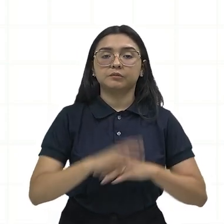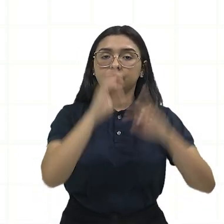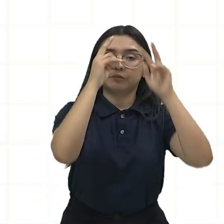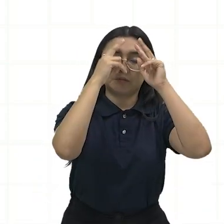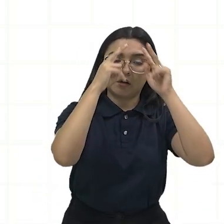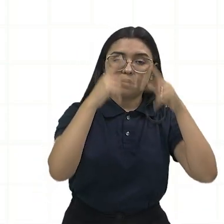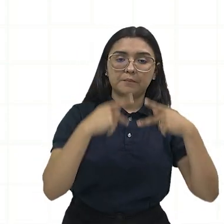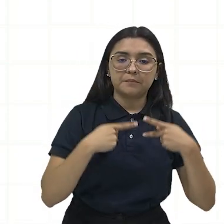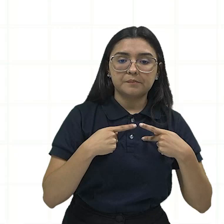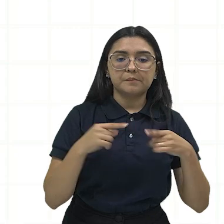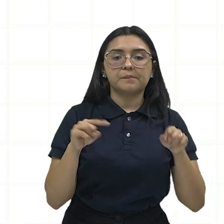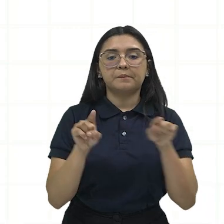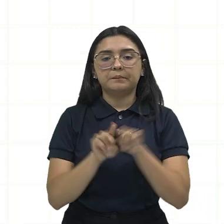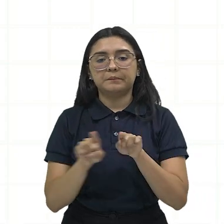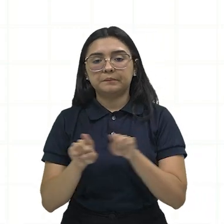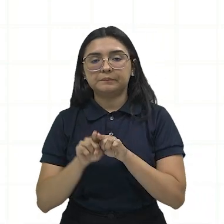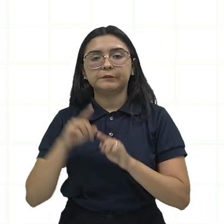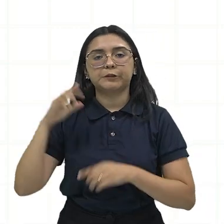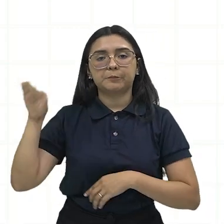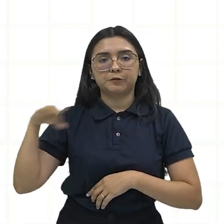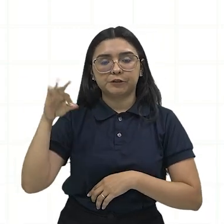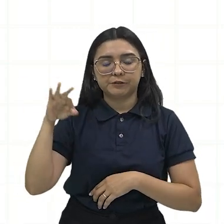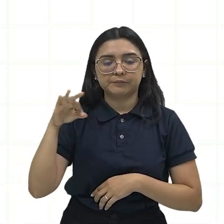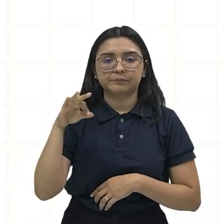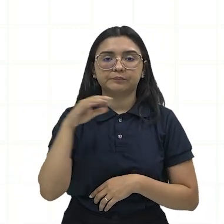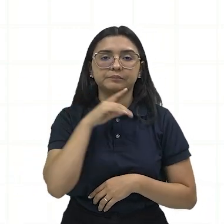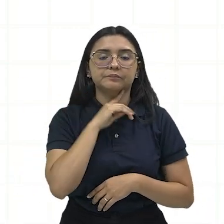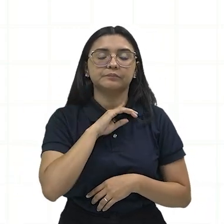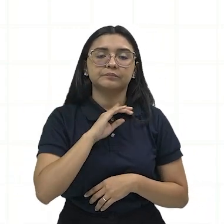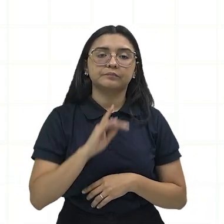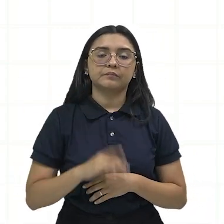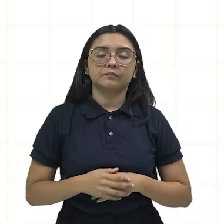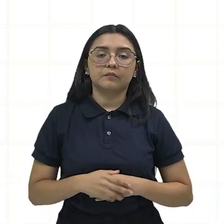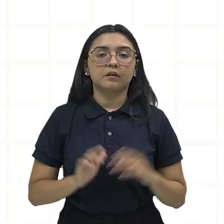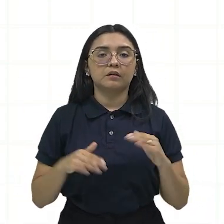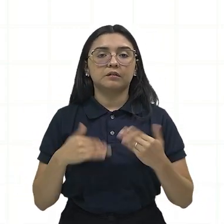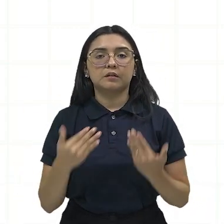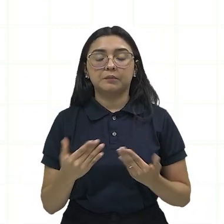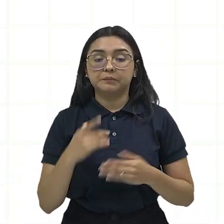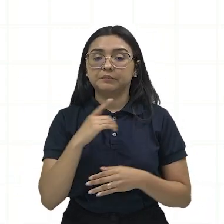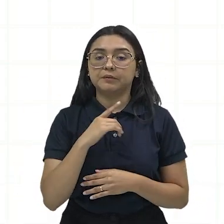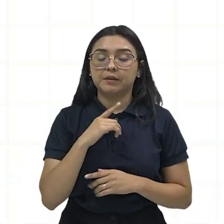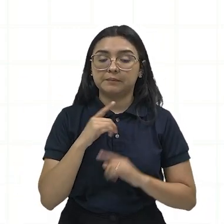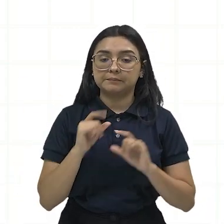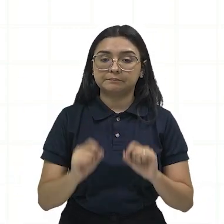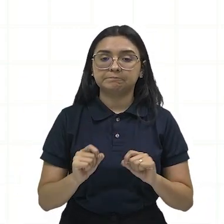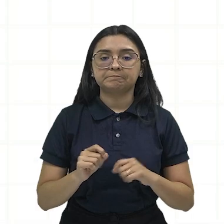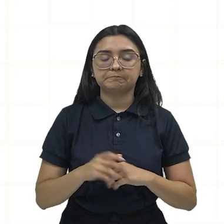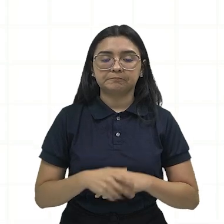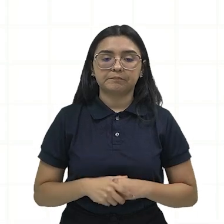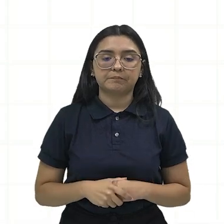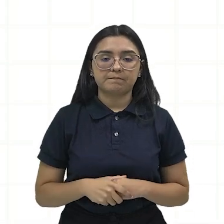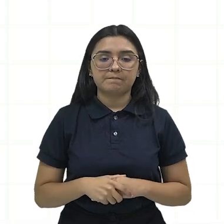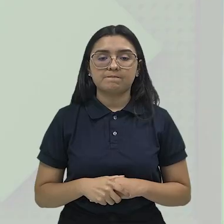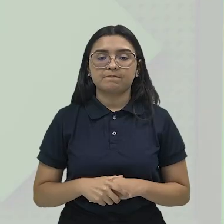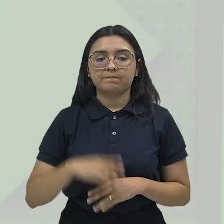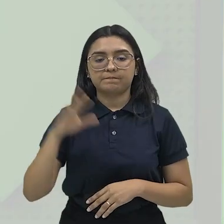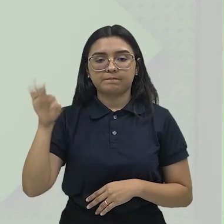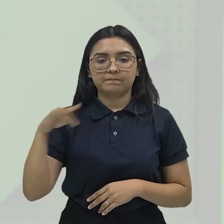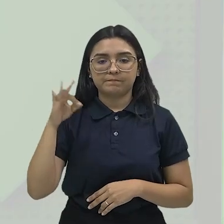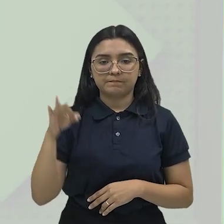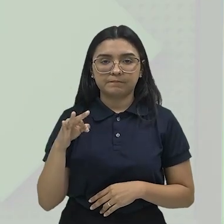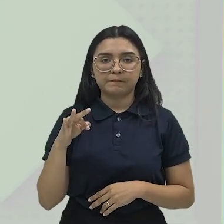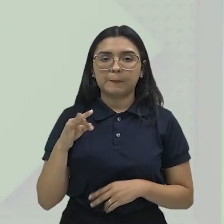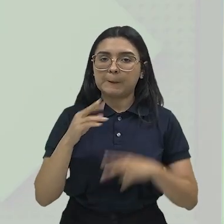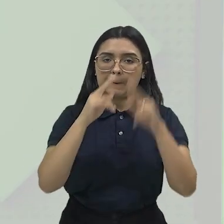humano quanto do mosquito, né? Então nós temos aí a presença do mosquito